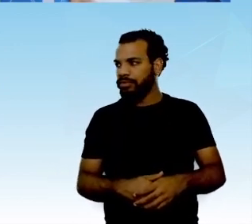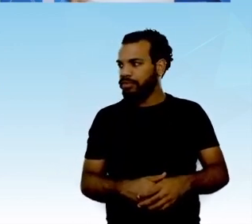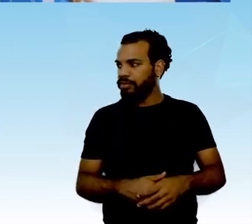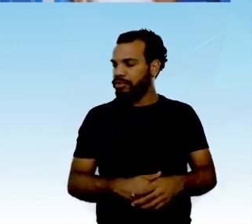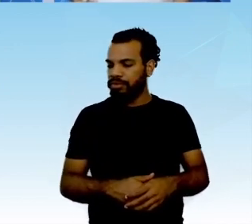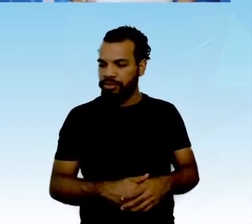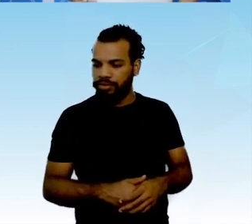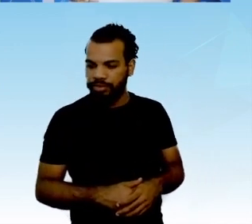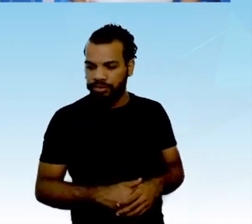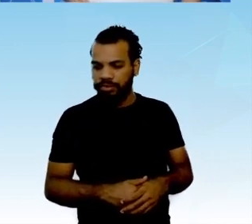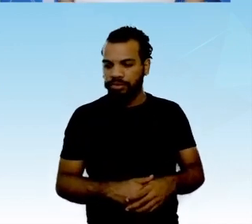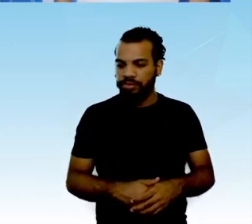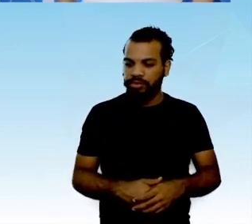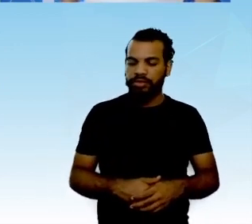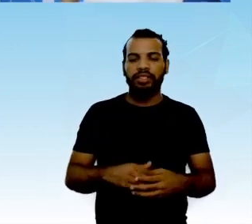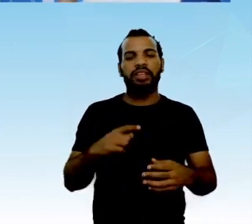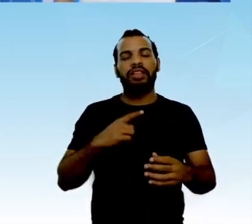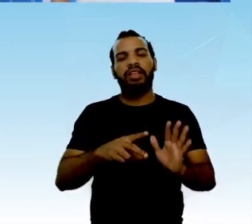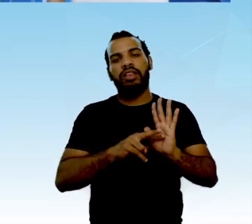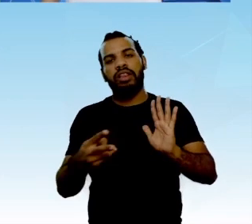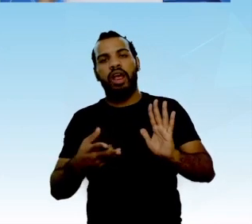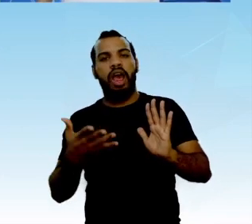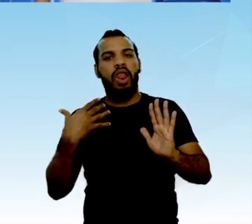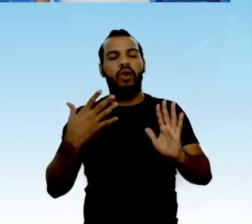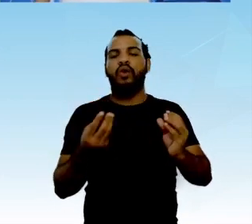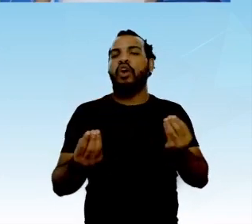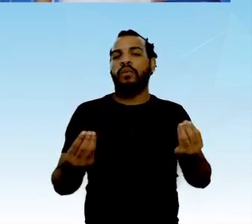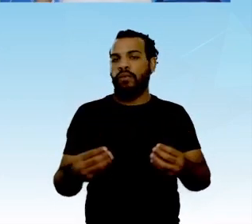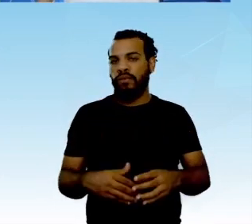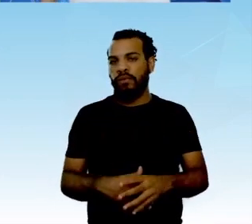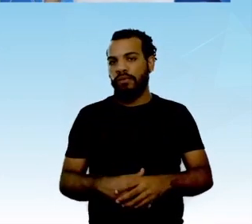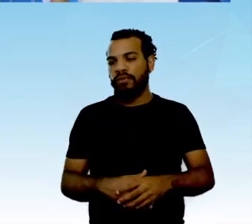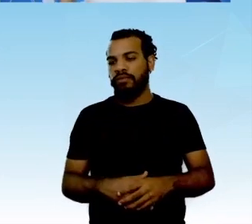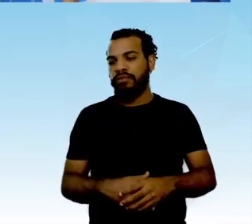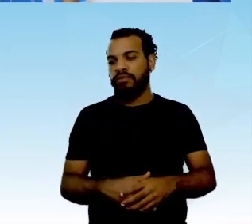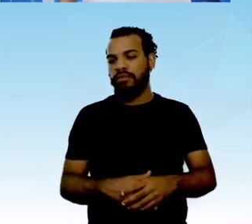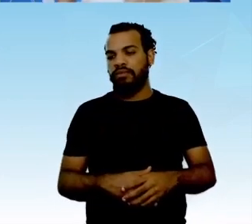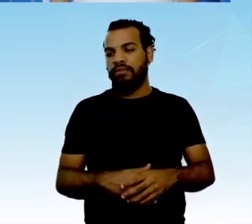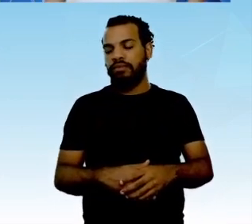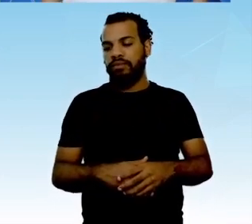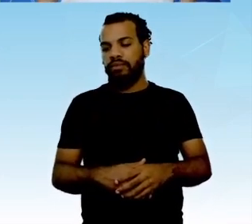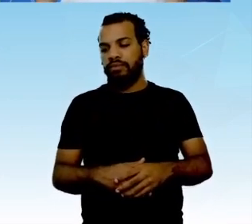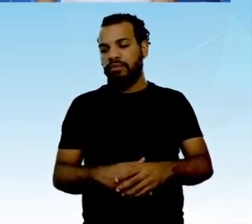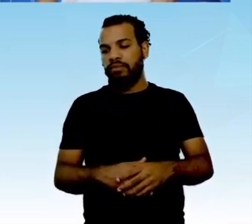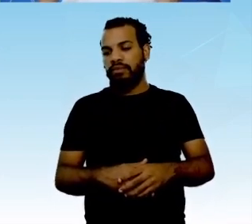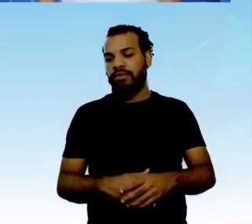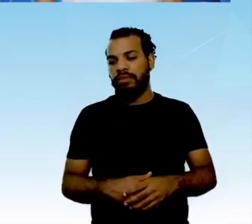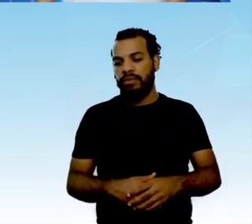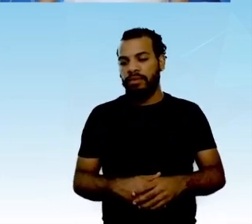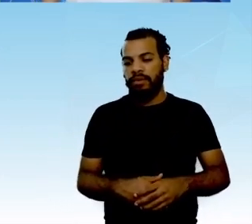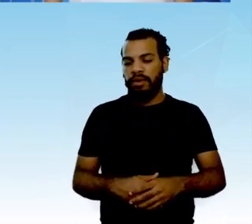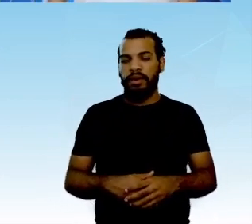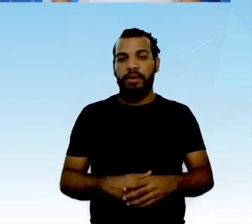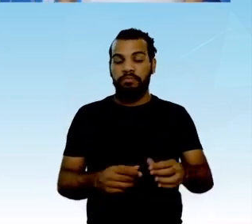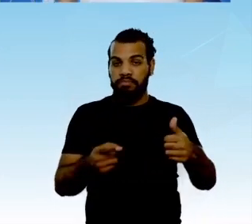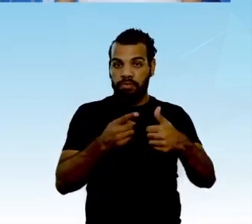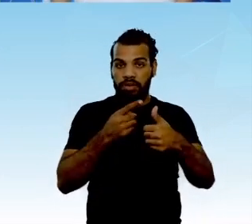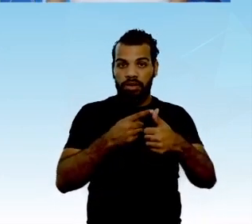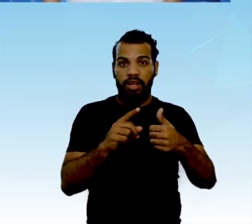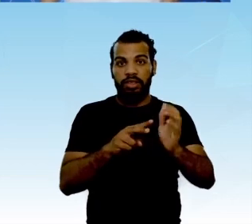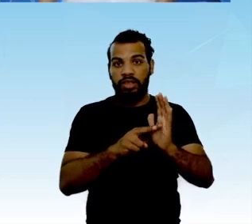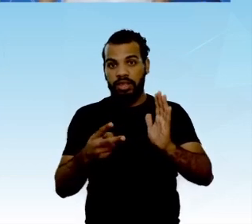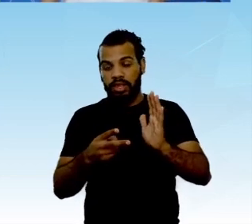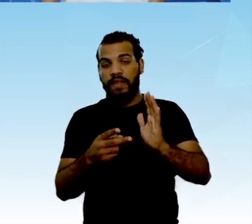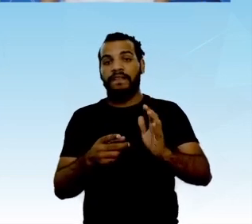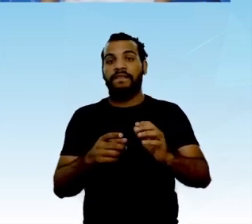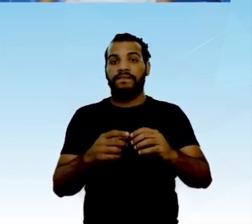através dessa transferência de calor? O primeiro é chamado dilatação térmica. Em física,